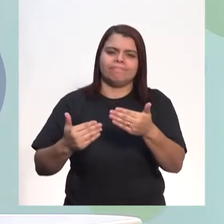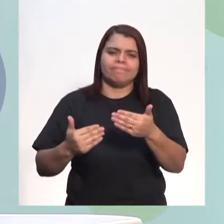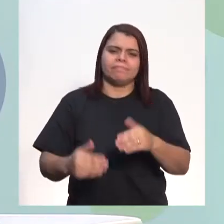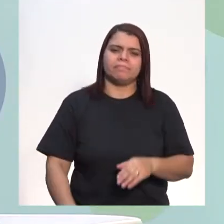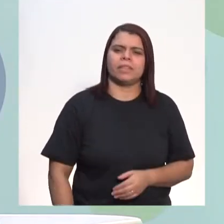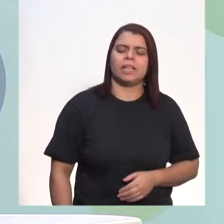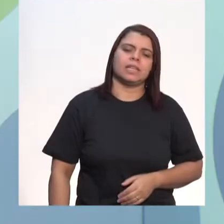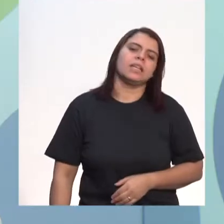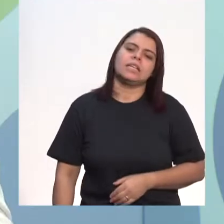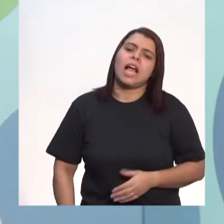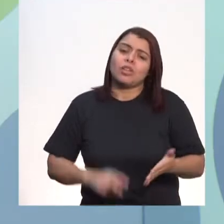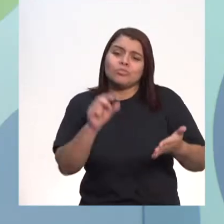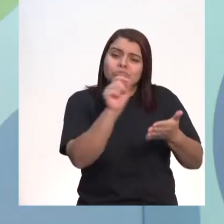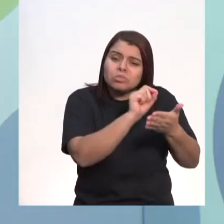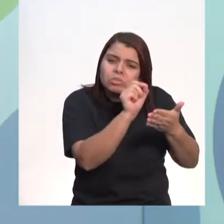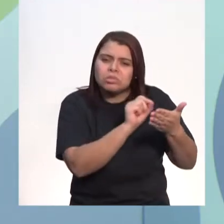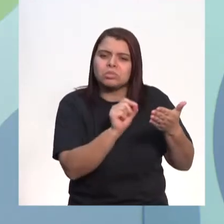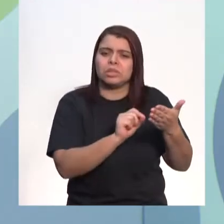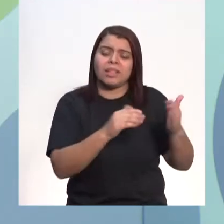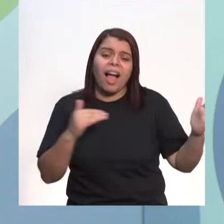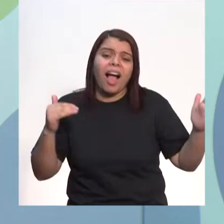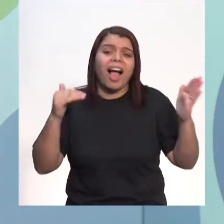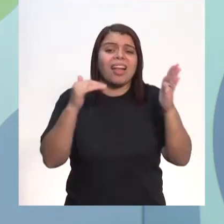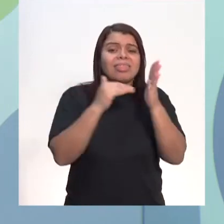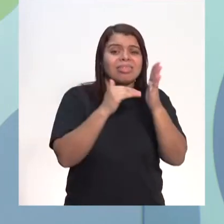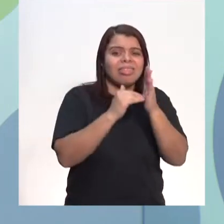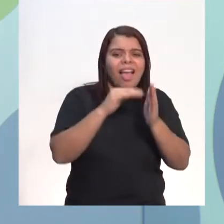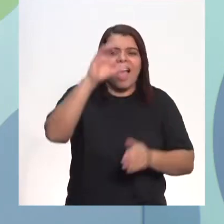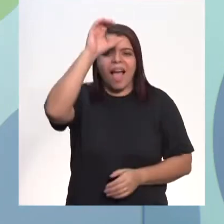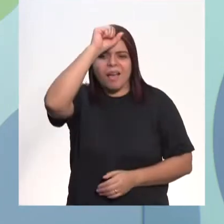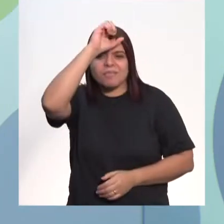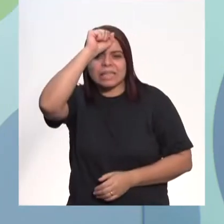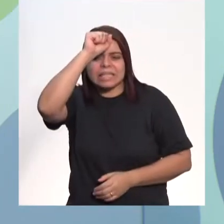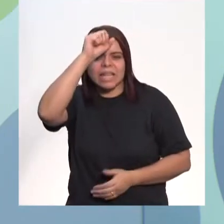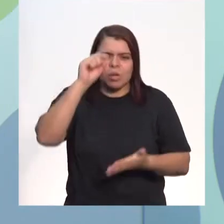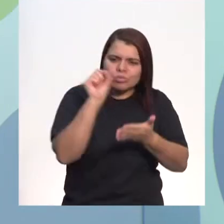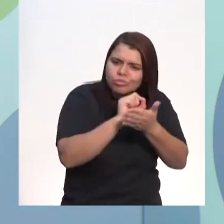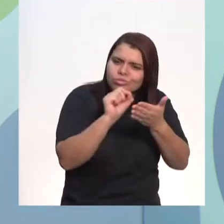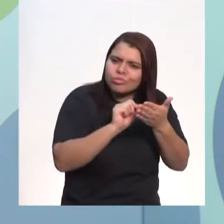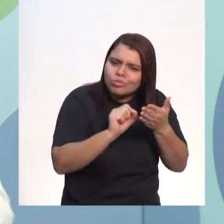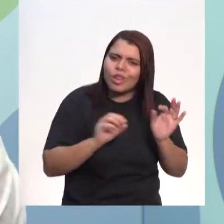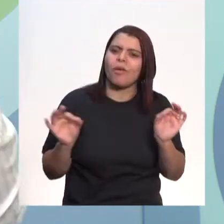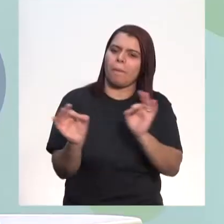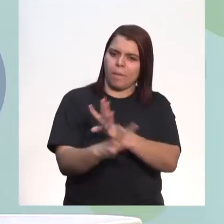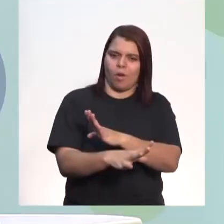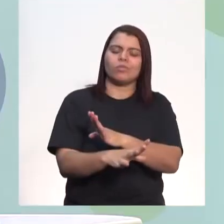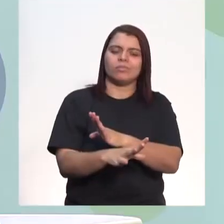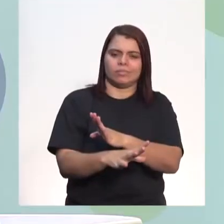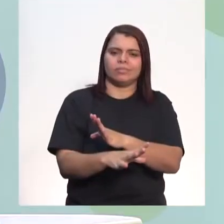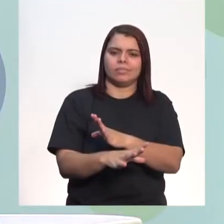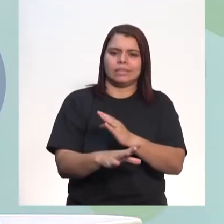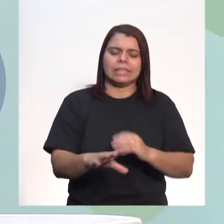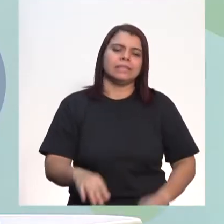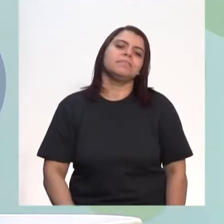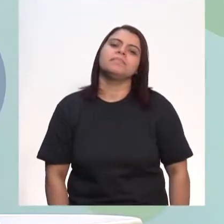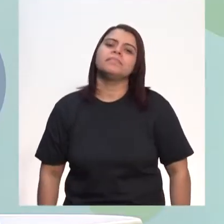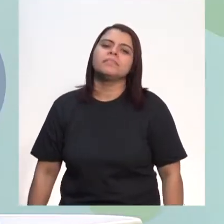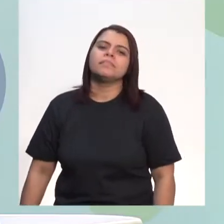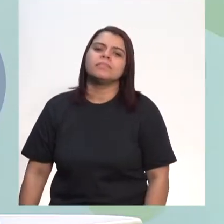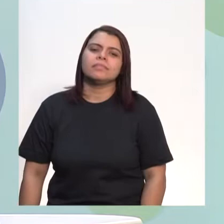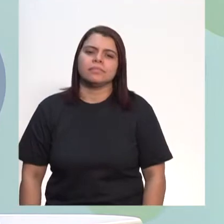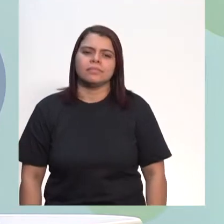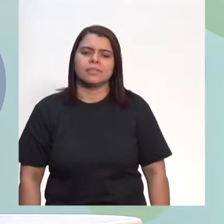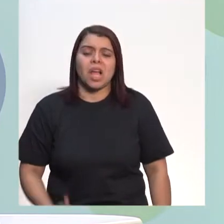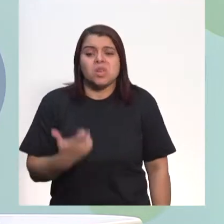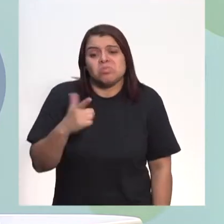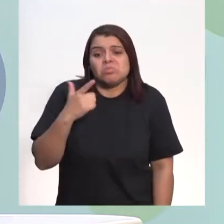do sistema de escrita, né, até que ele chegue ao sistema de escrita alfabético. Então, é um desafio por isso, porque você tem o pré, você tem o silábico sem valor,